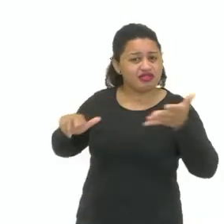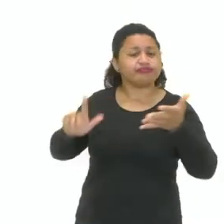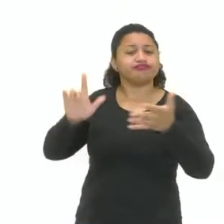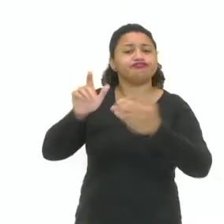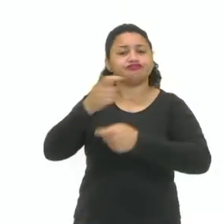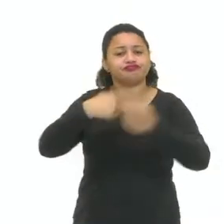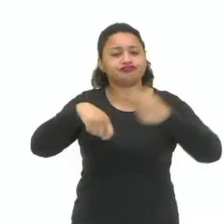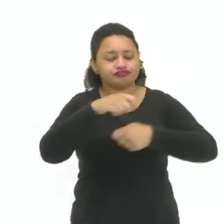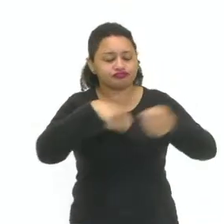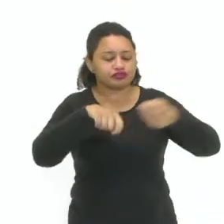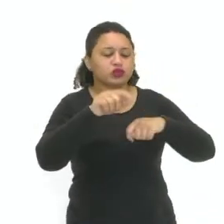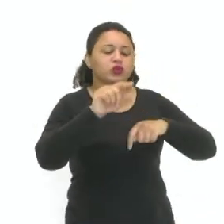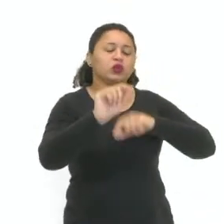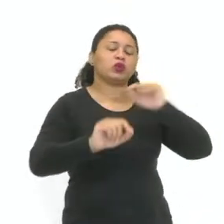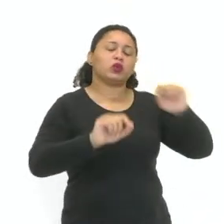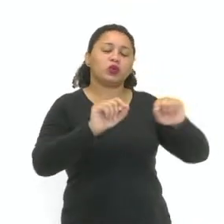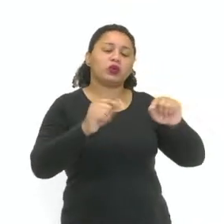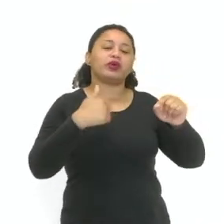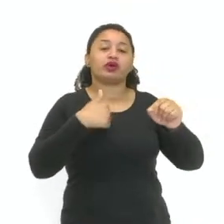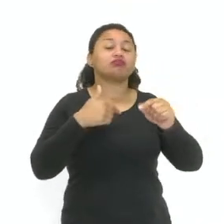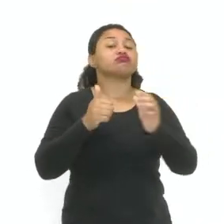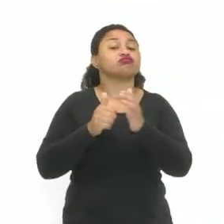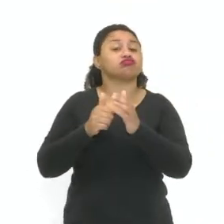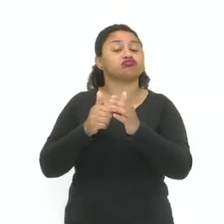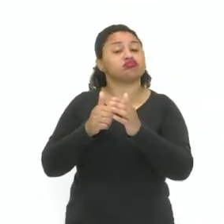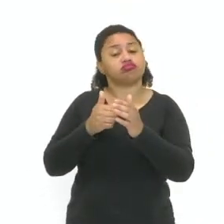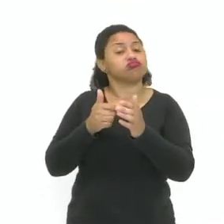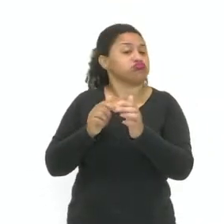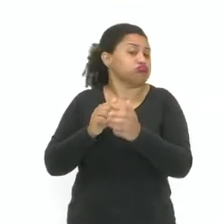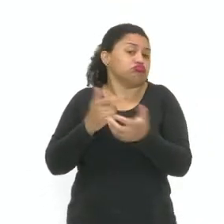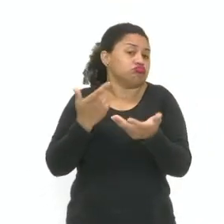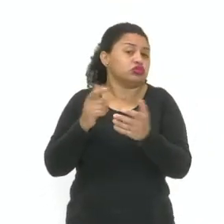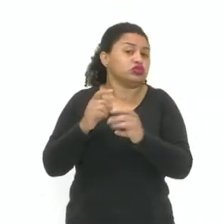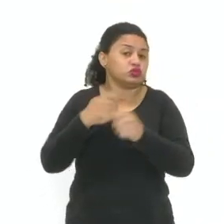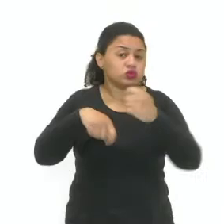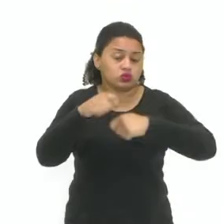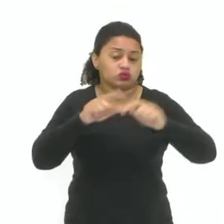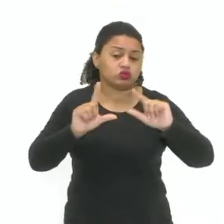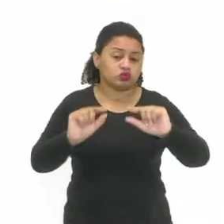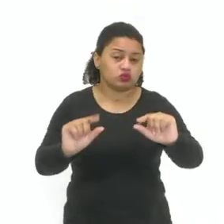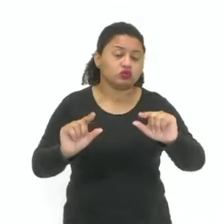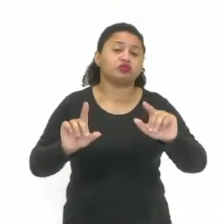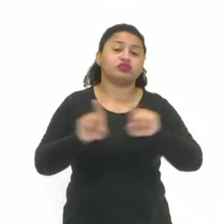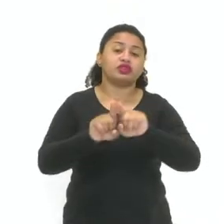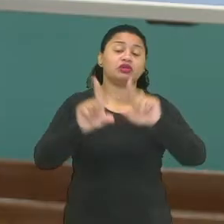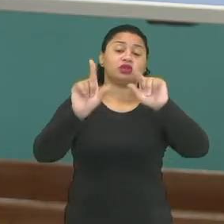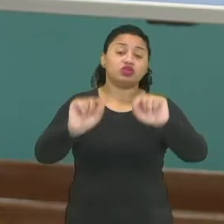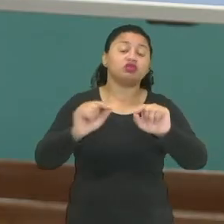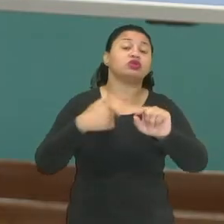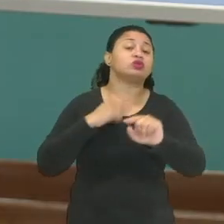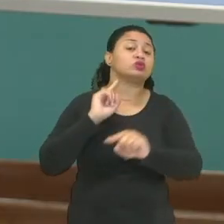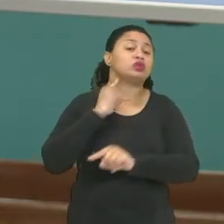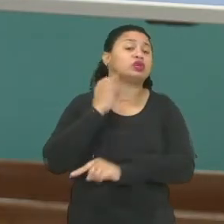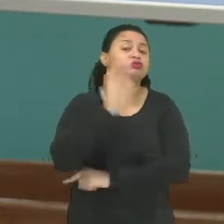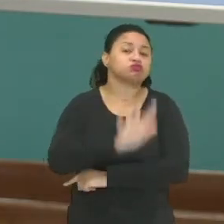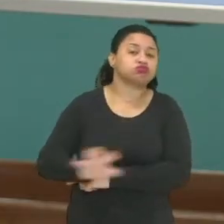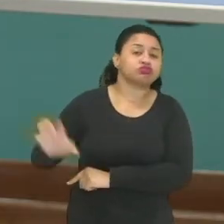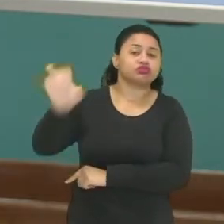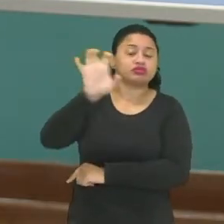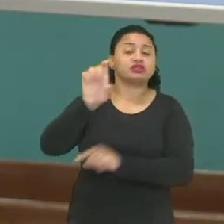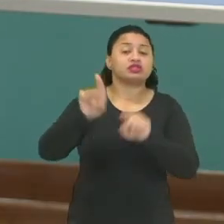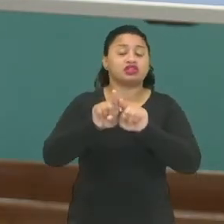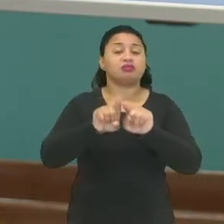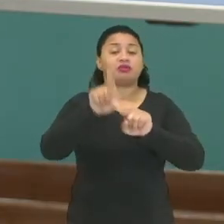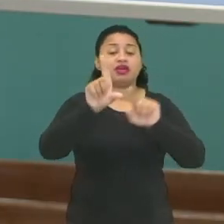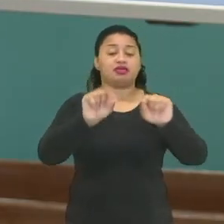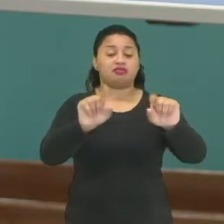economiza no transporte, de modo geral. Isso diminui a poluição também. E isso barateia o